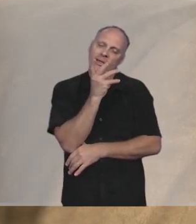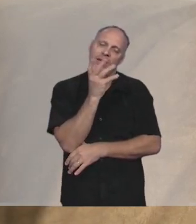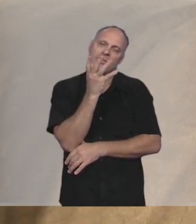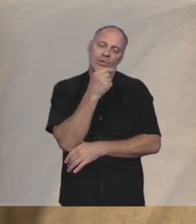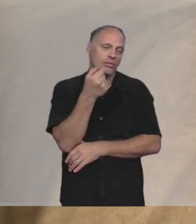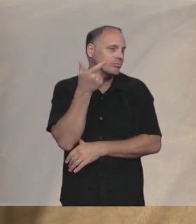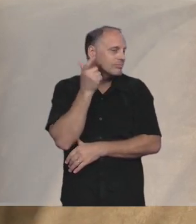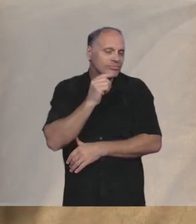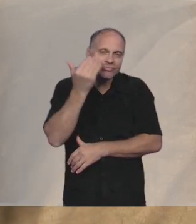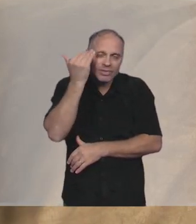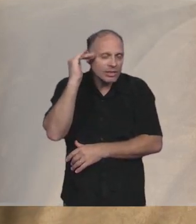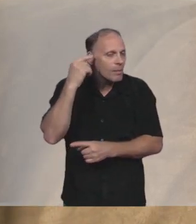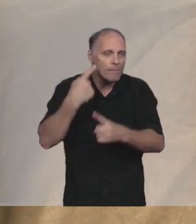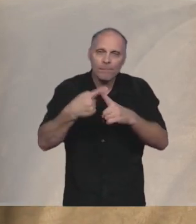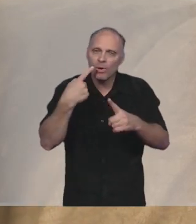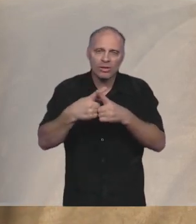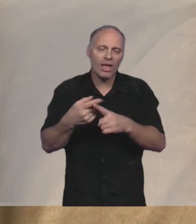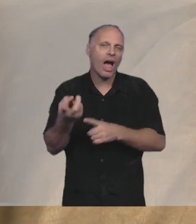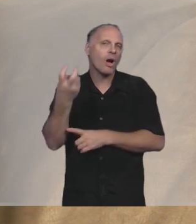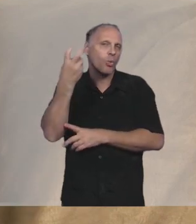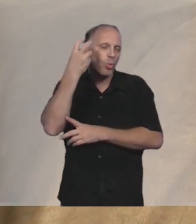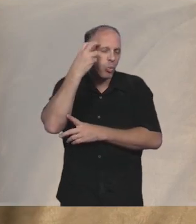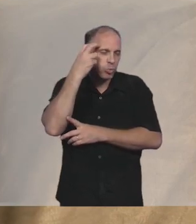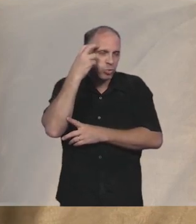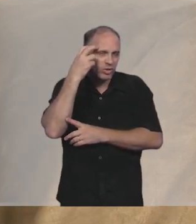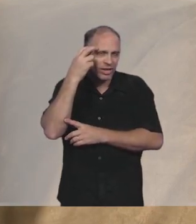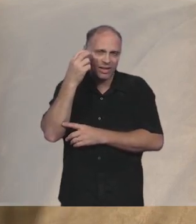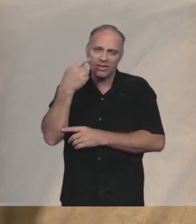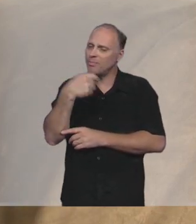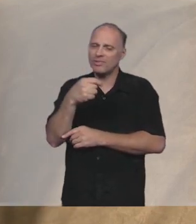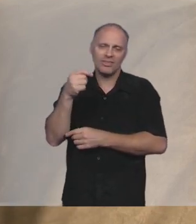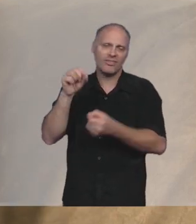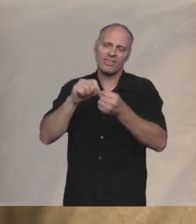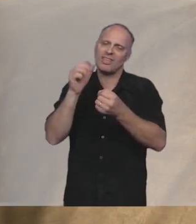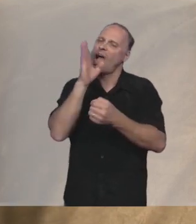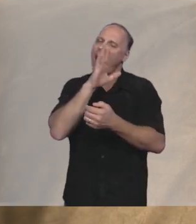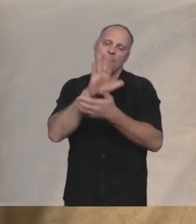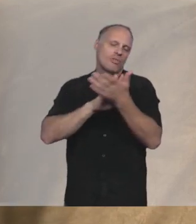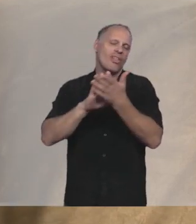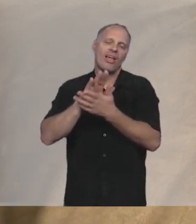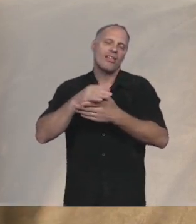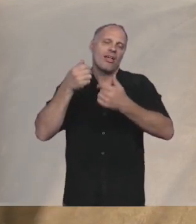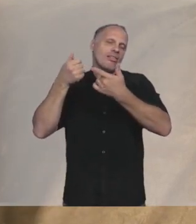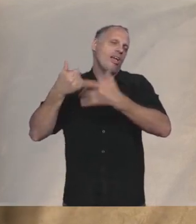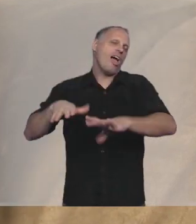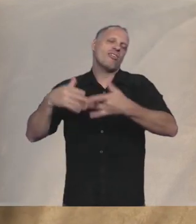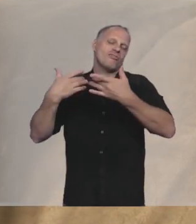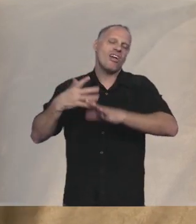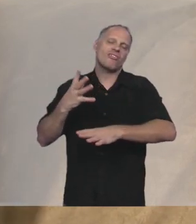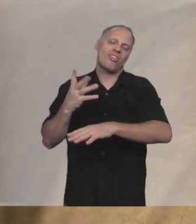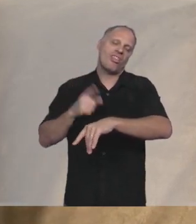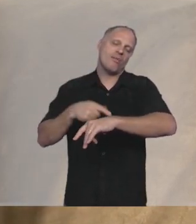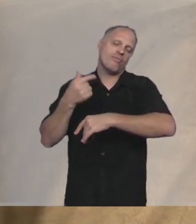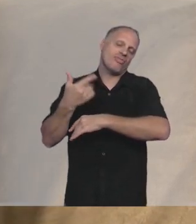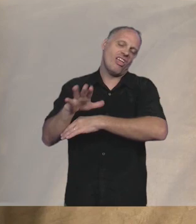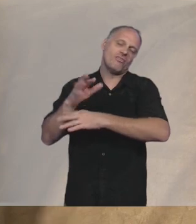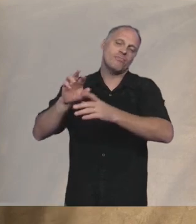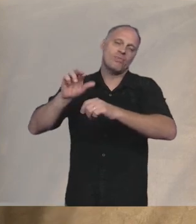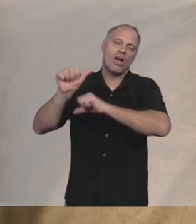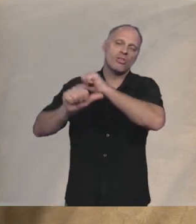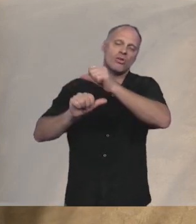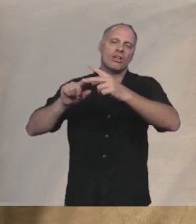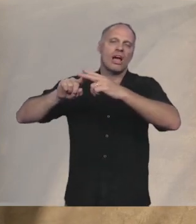para a cultura. Tu pode demorar o tempo que for para arrumar o telhado do teatro, para ajustar o PPCI do teatro,